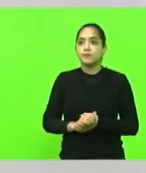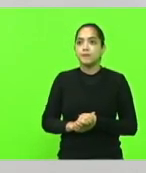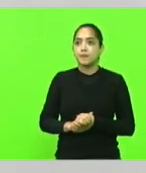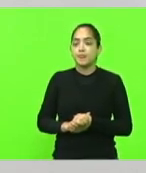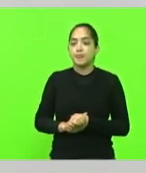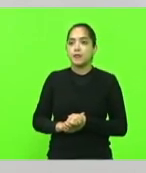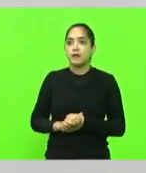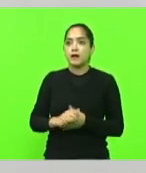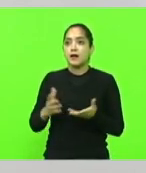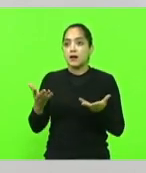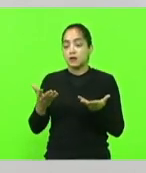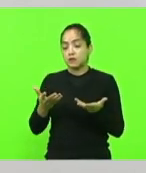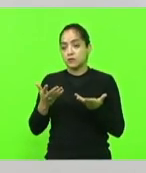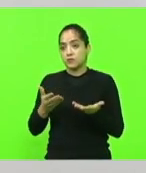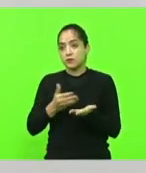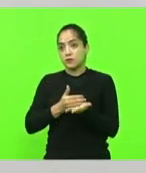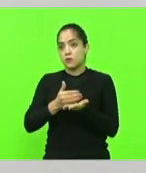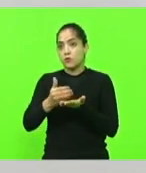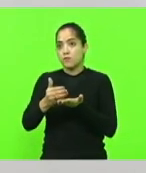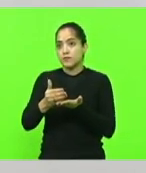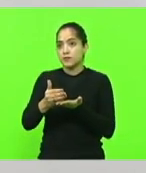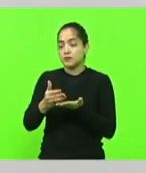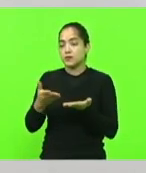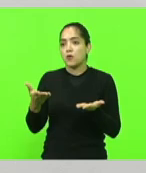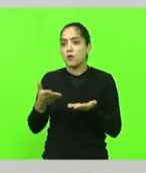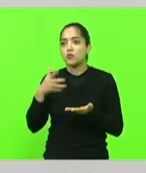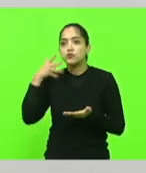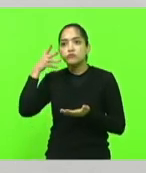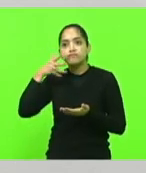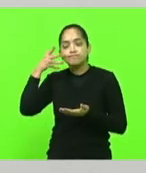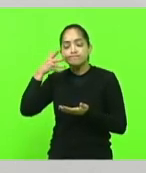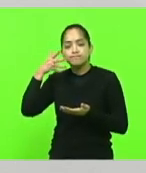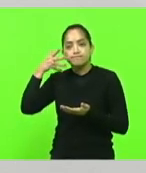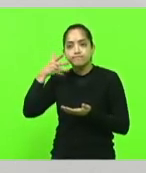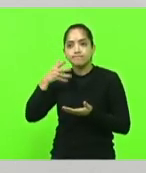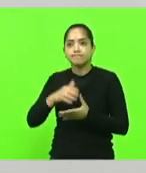Eu queria iniciar a fala de hoje com uma